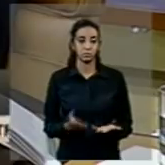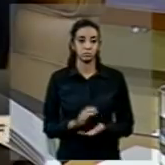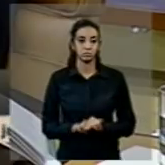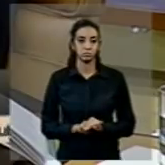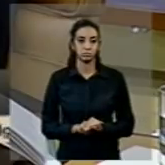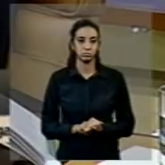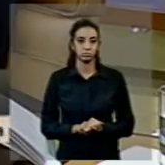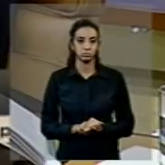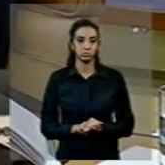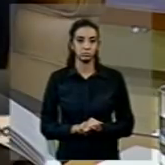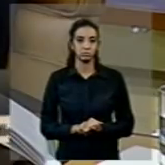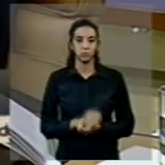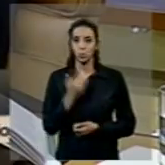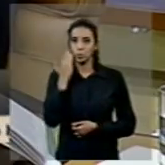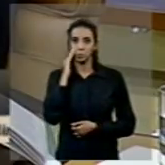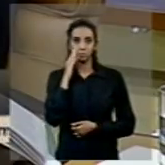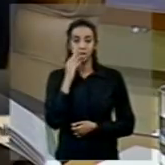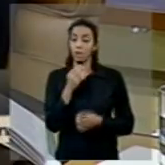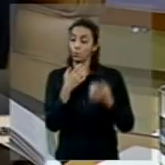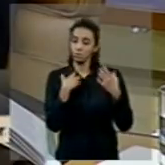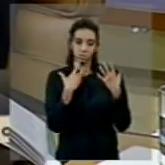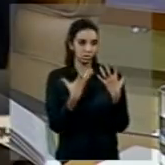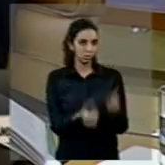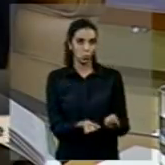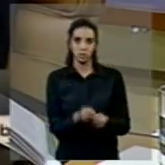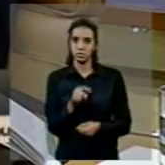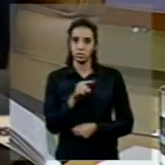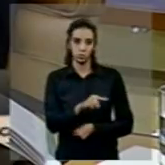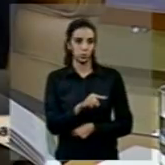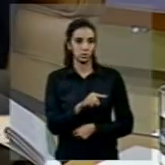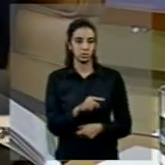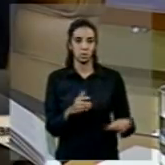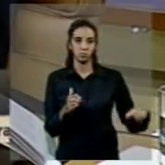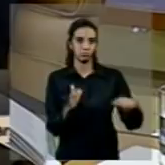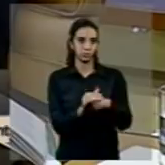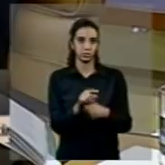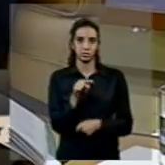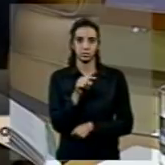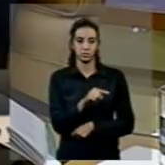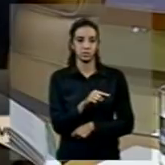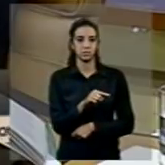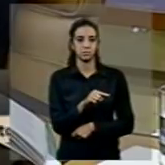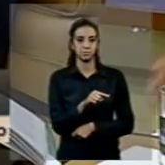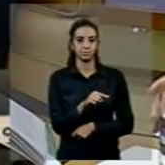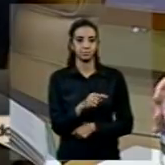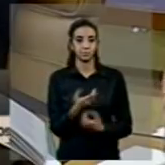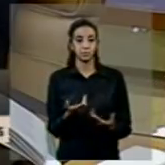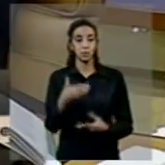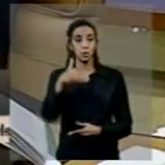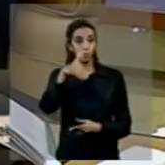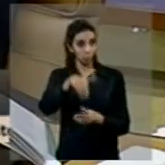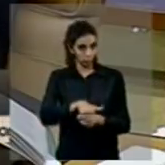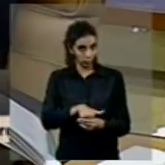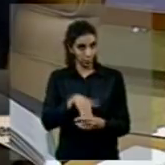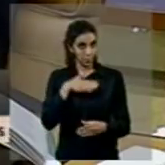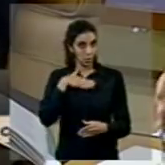possibilidade de se acolher a não recepção desta norma e deste procedimento. Estou, portanto, votando no sentido